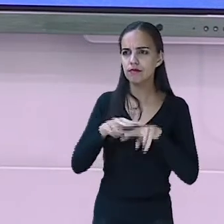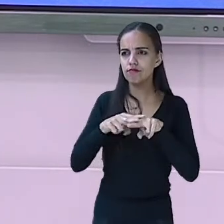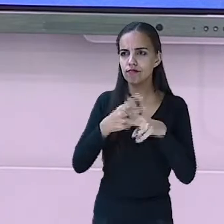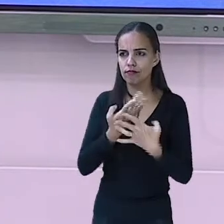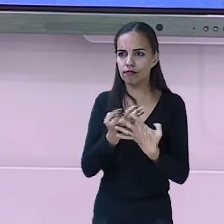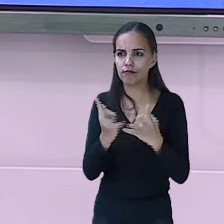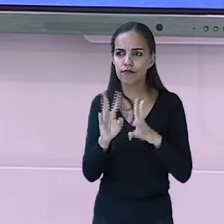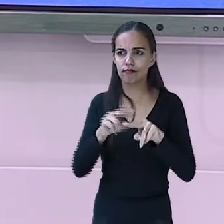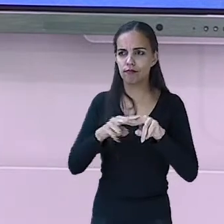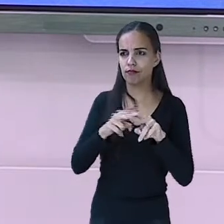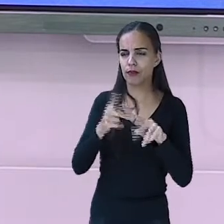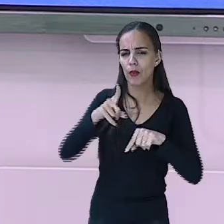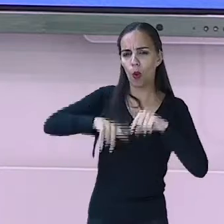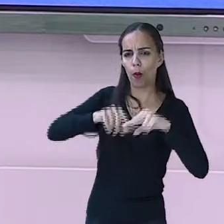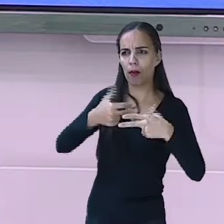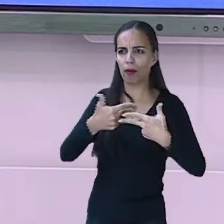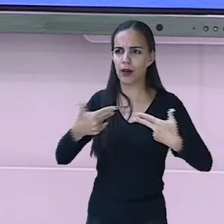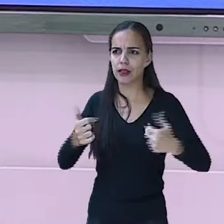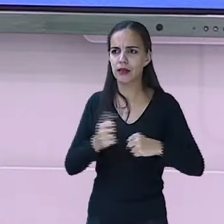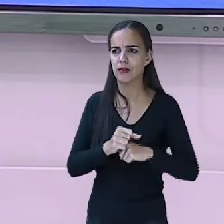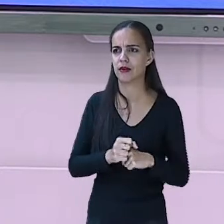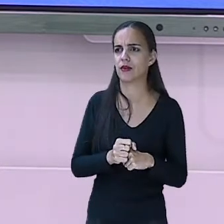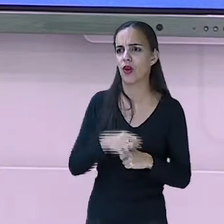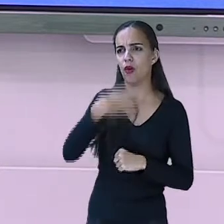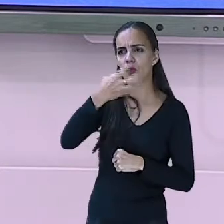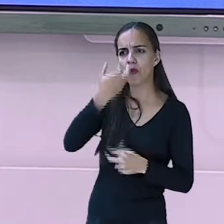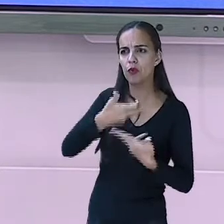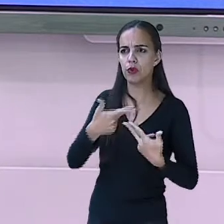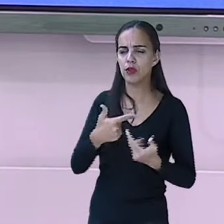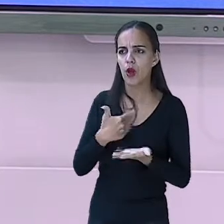a madeira. Então, há uma